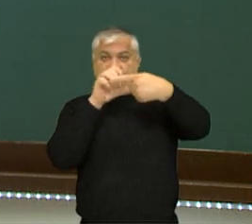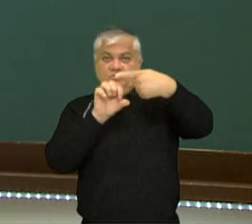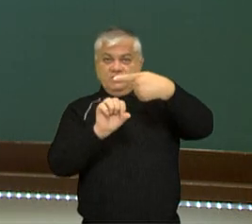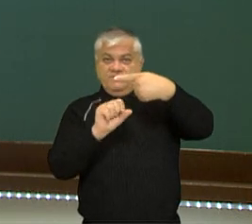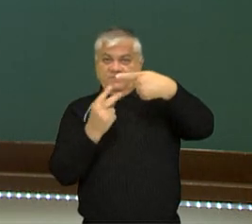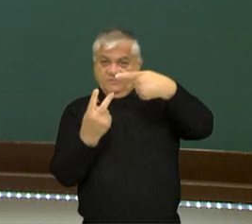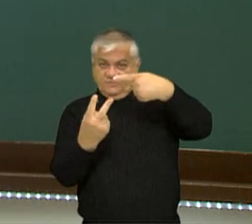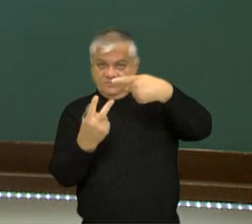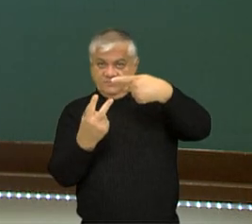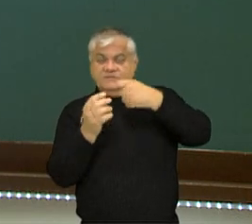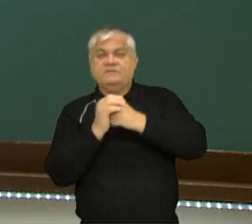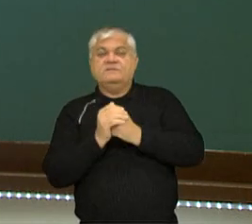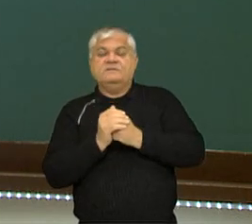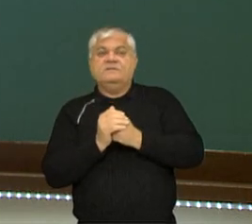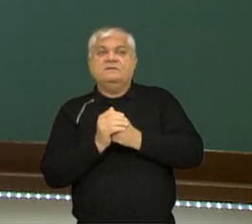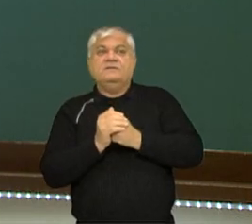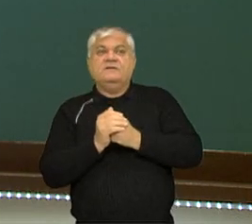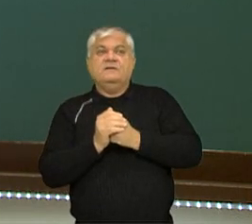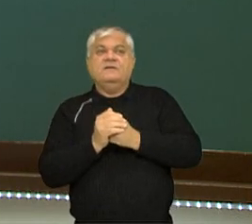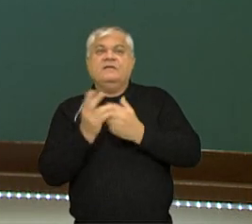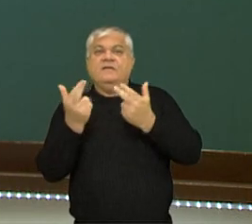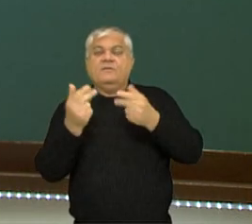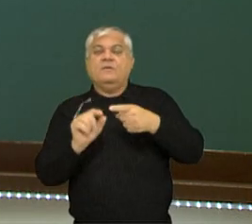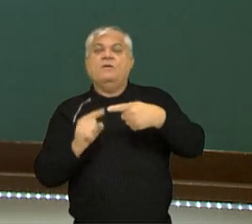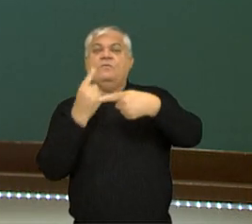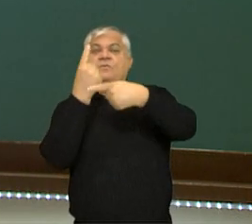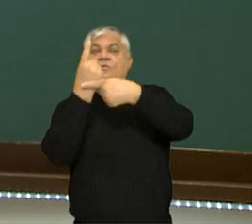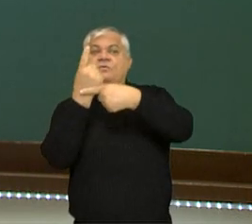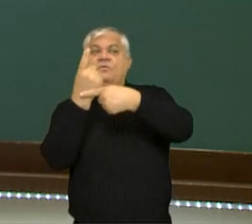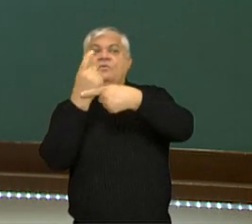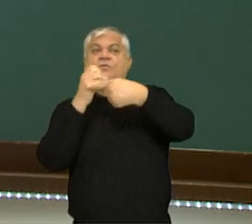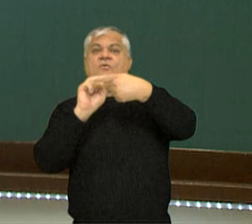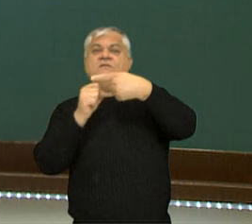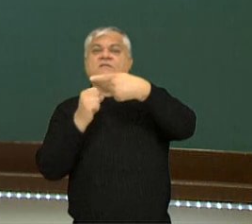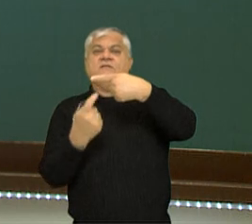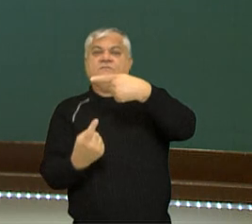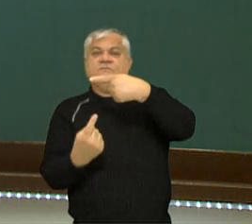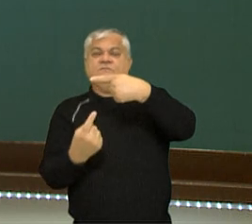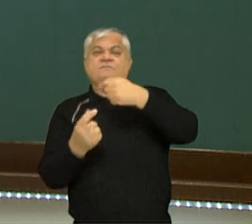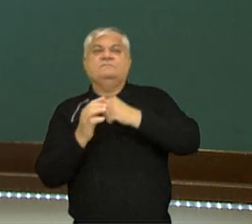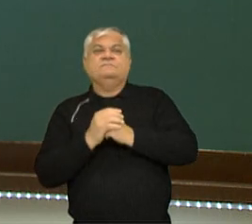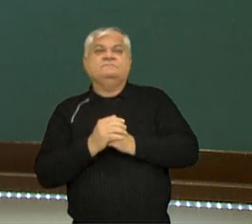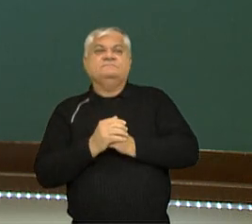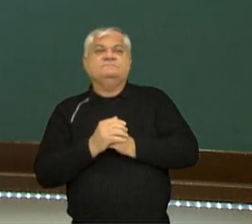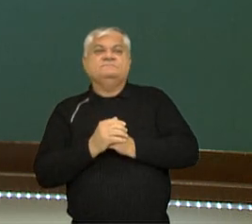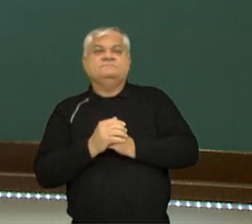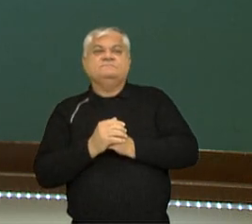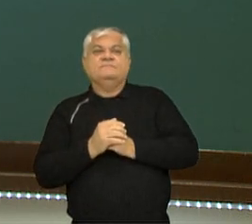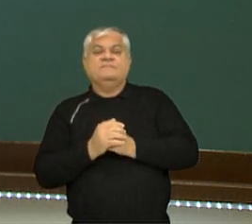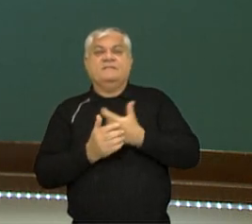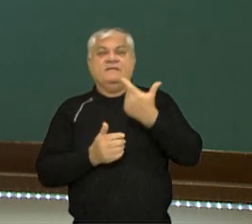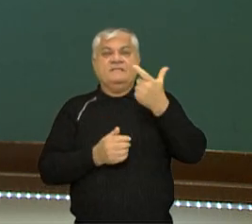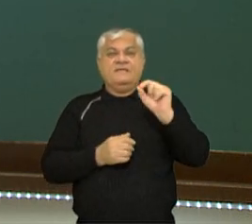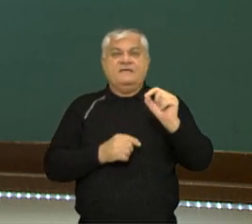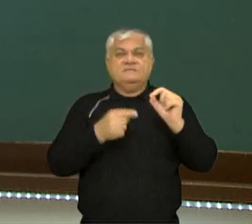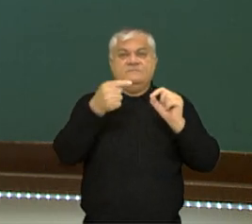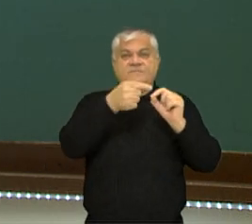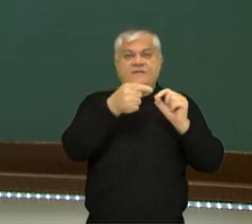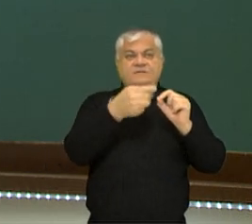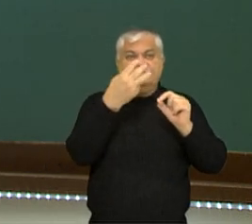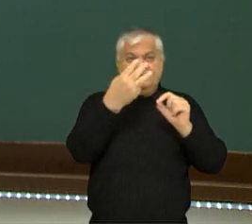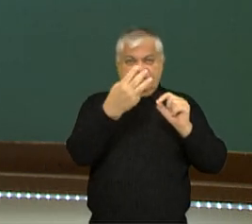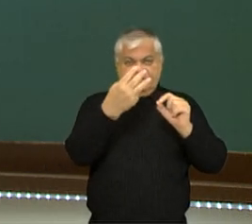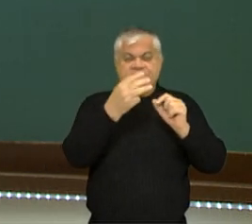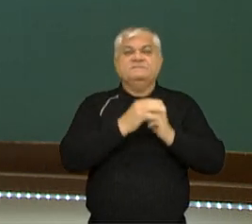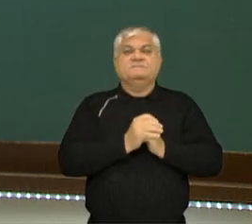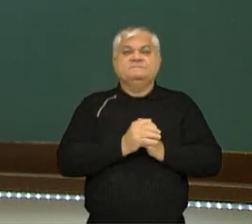ao quadrado igual a 1 sobre 81. E aqui, 10 elevado a